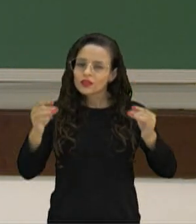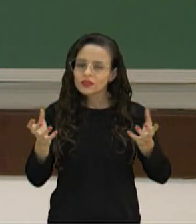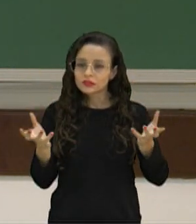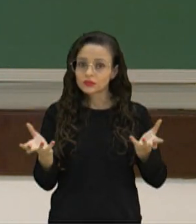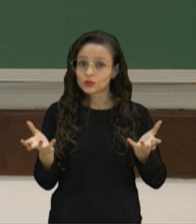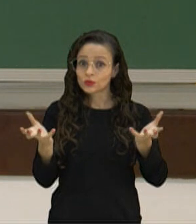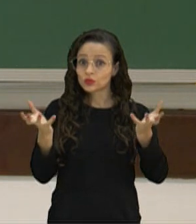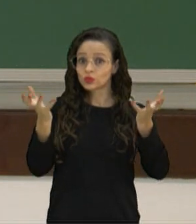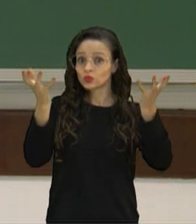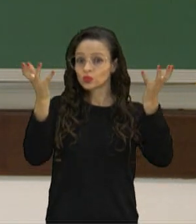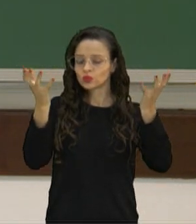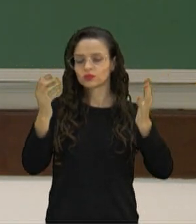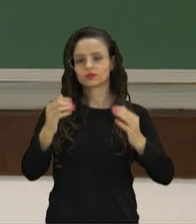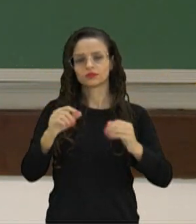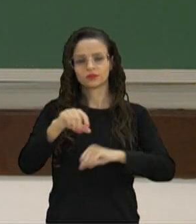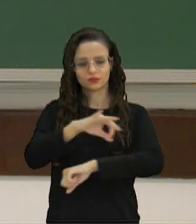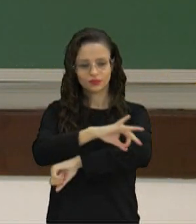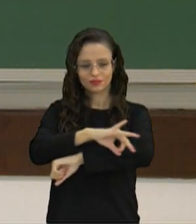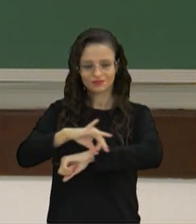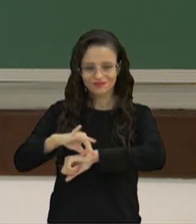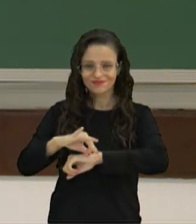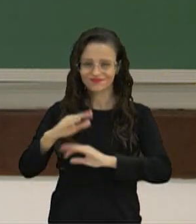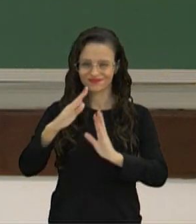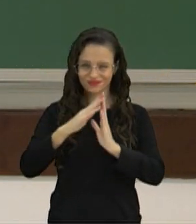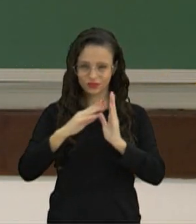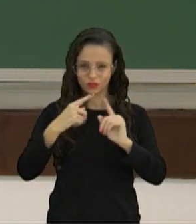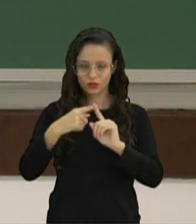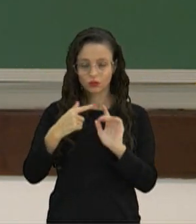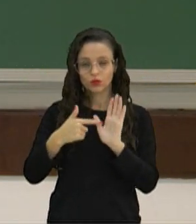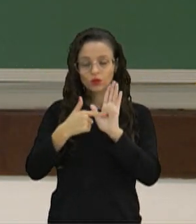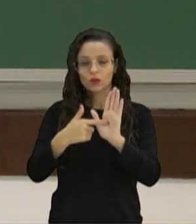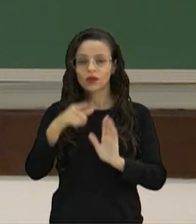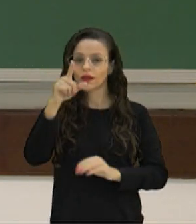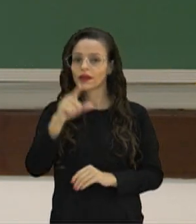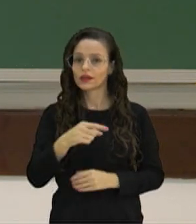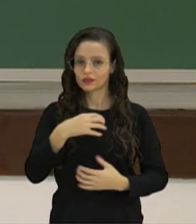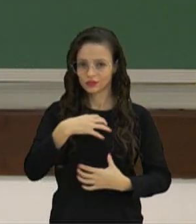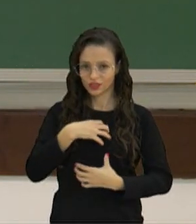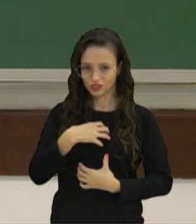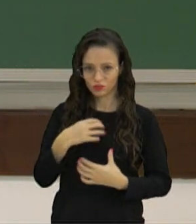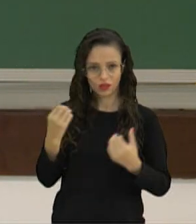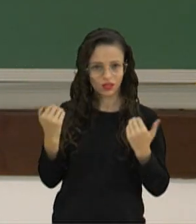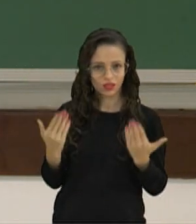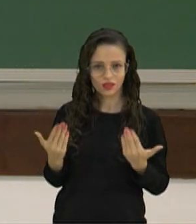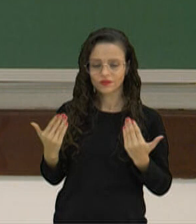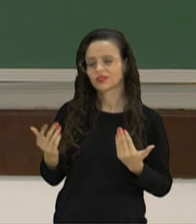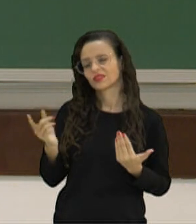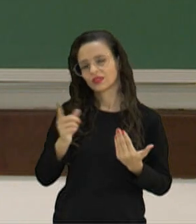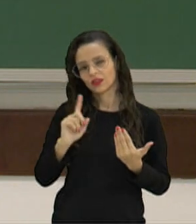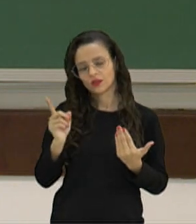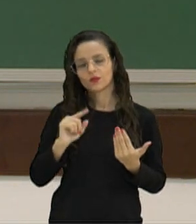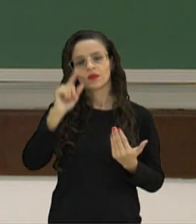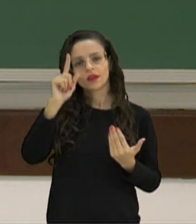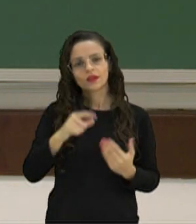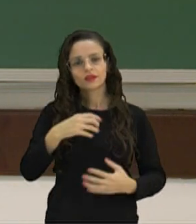das estruturas arquitetônicas, ela nem sempre traz o sentimento de leveza, mas ela traz muitas vezes até mesmo um sentimento